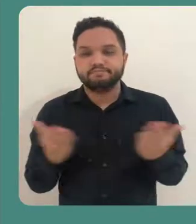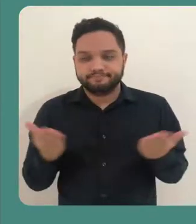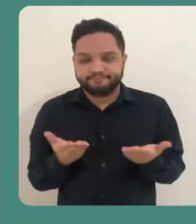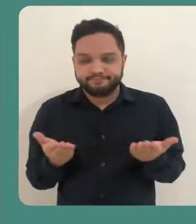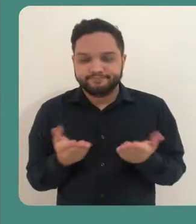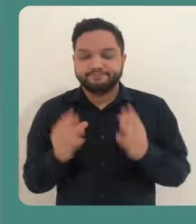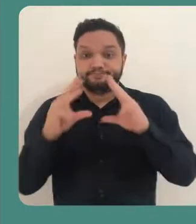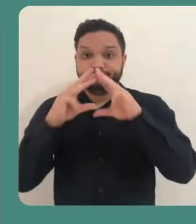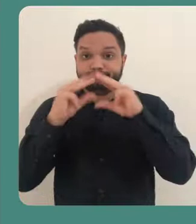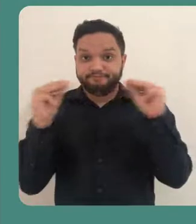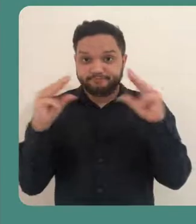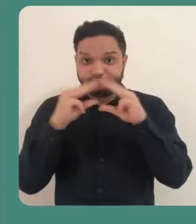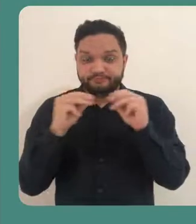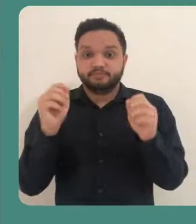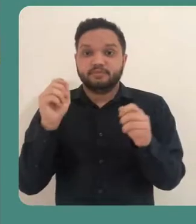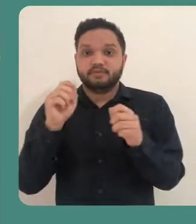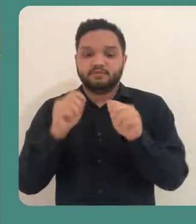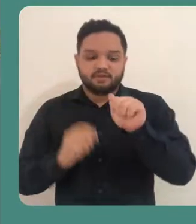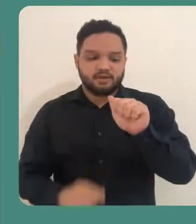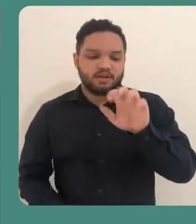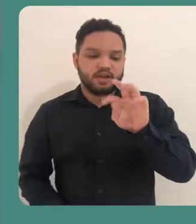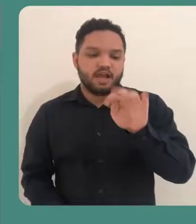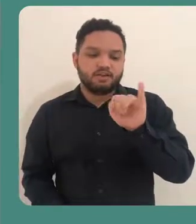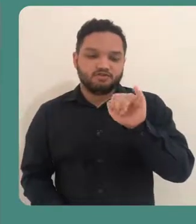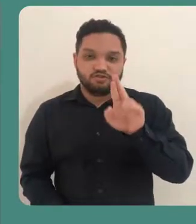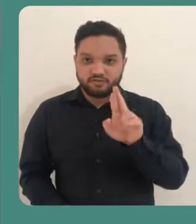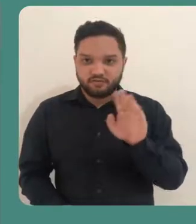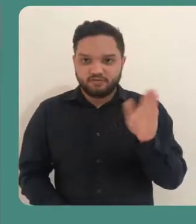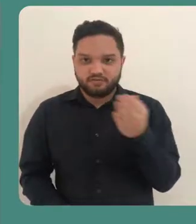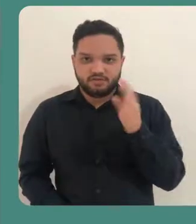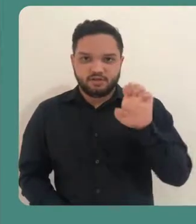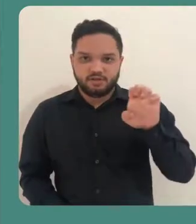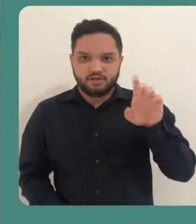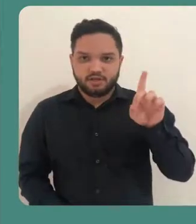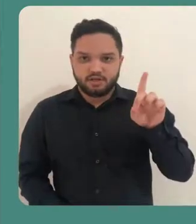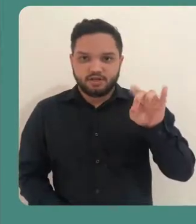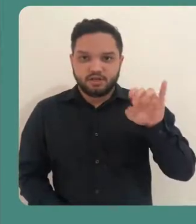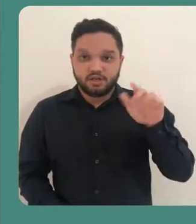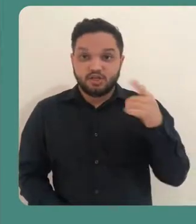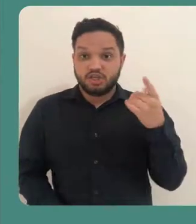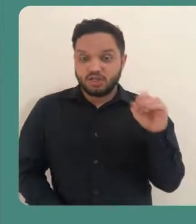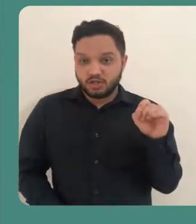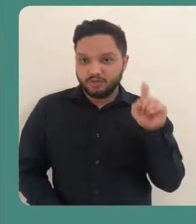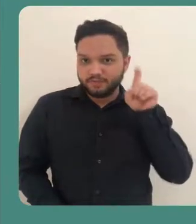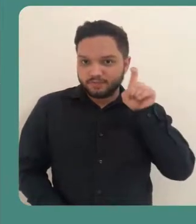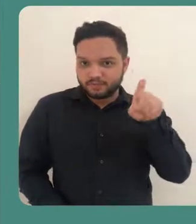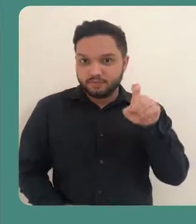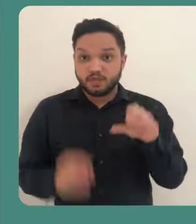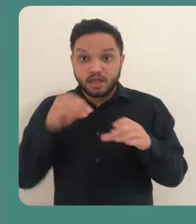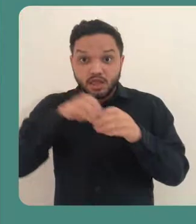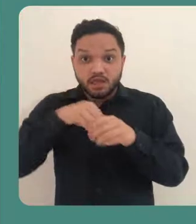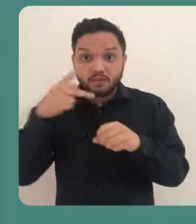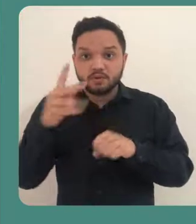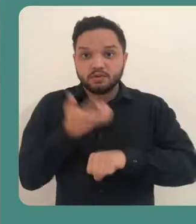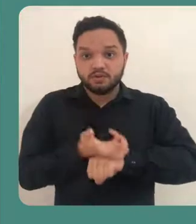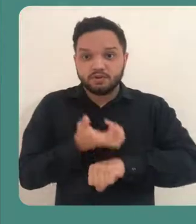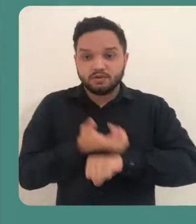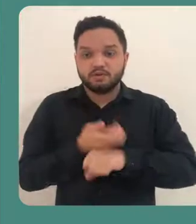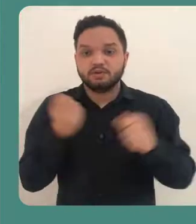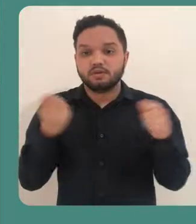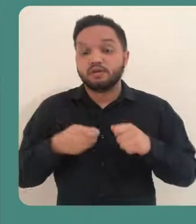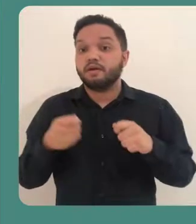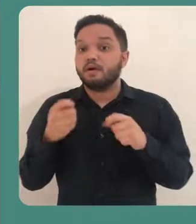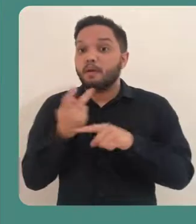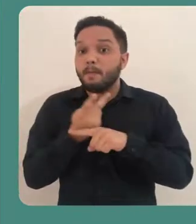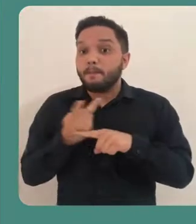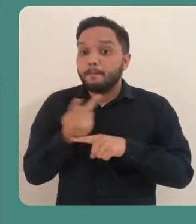você vai ativar a edição clicar no botão ativar edição de dentro da sua disciplina você vai procurar